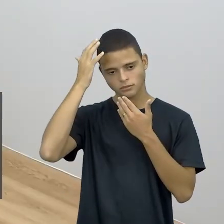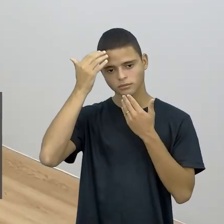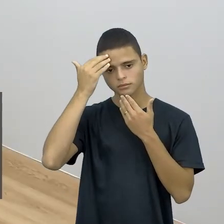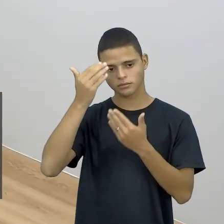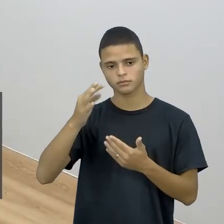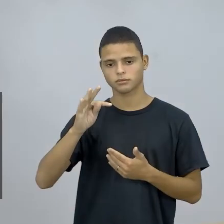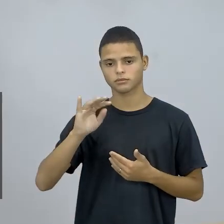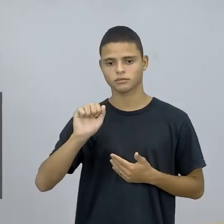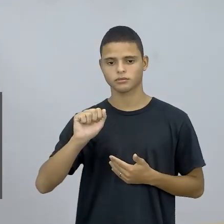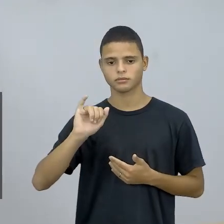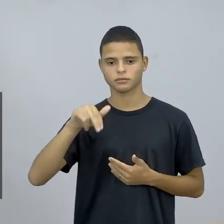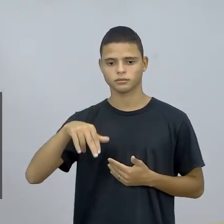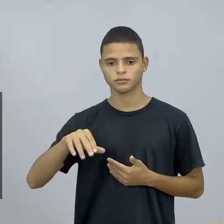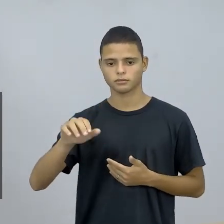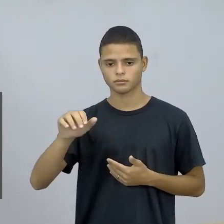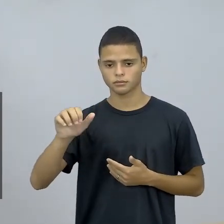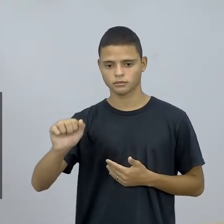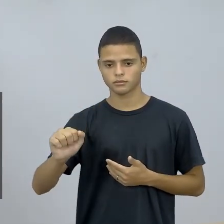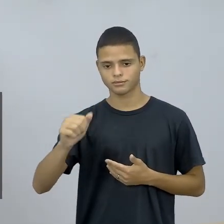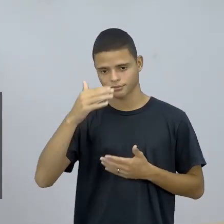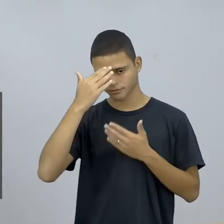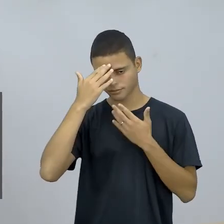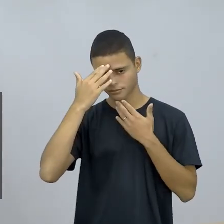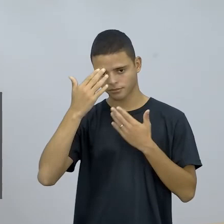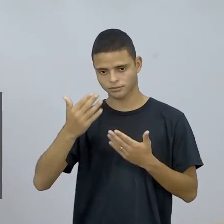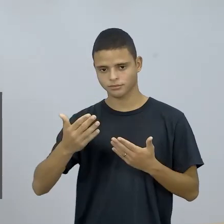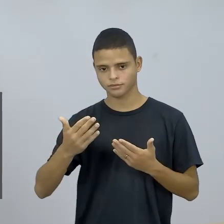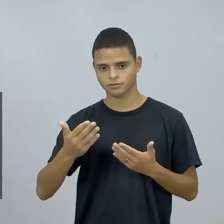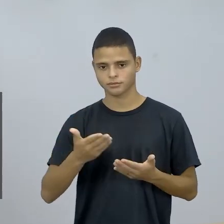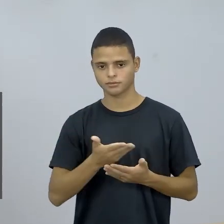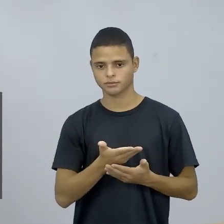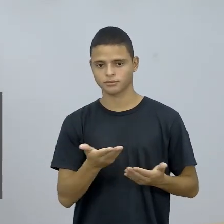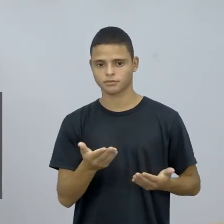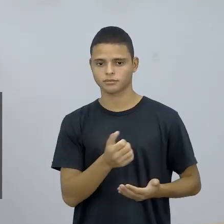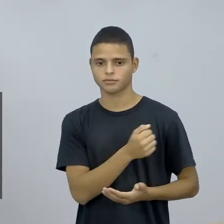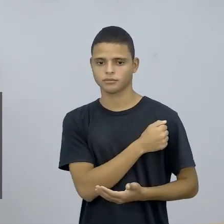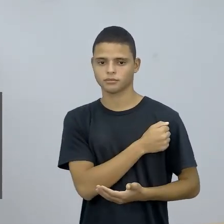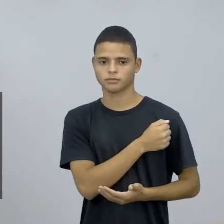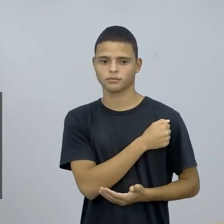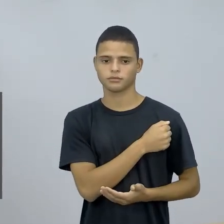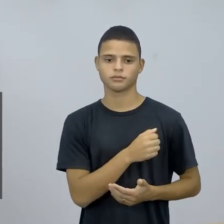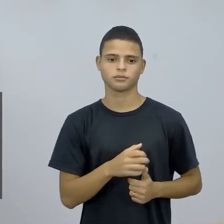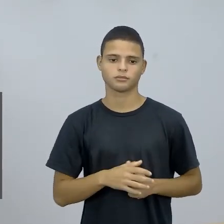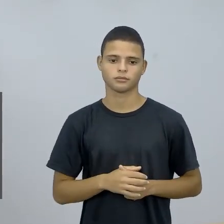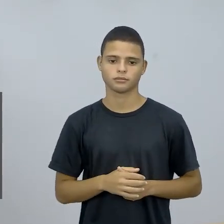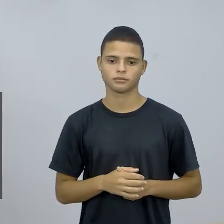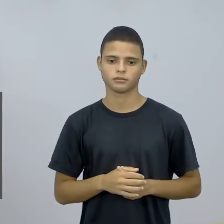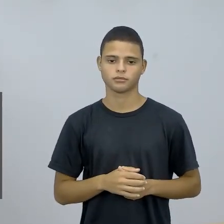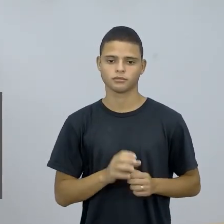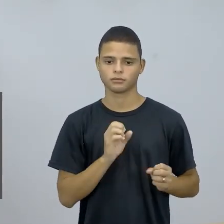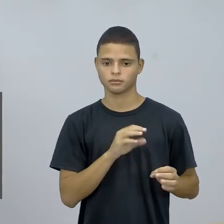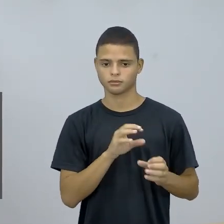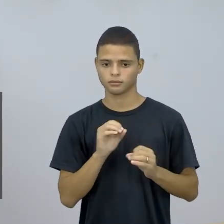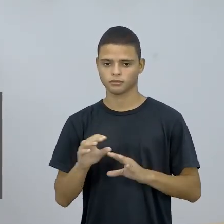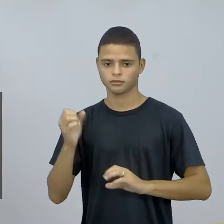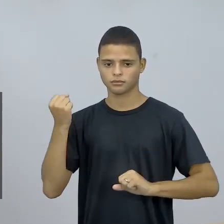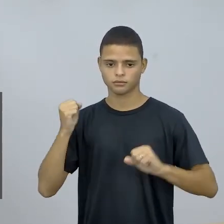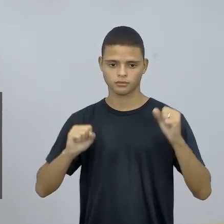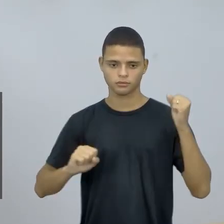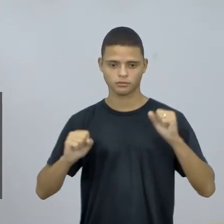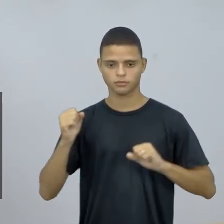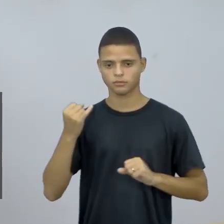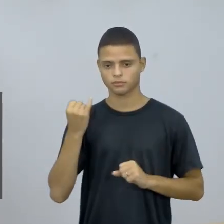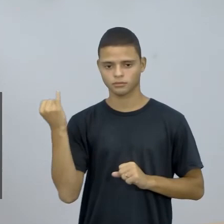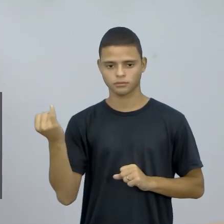obrigada, de verdade. Eu agradeço, imagina. Estudantes, é isso aí. A educação física é uma aula